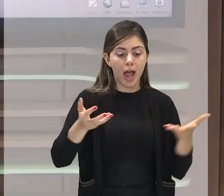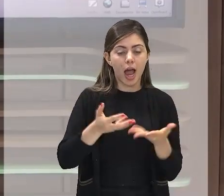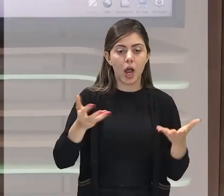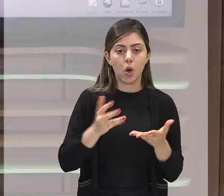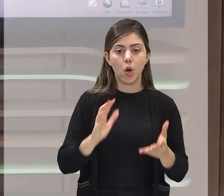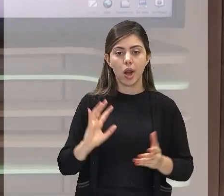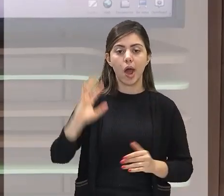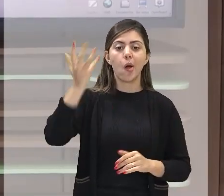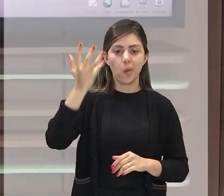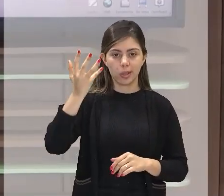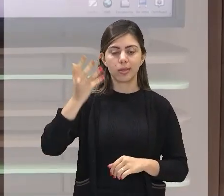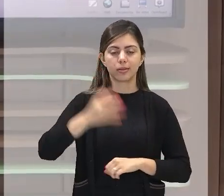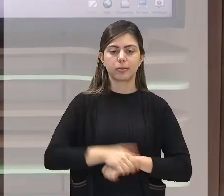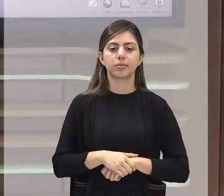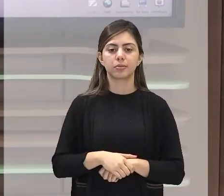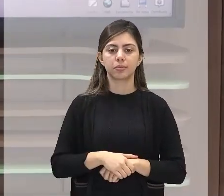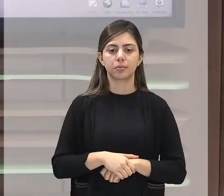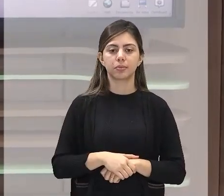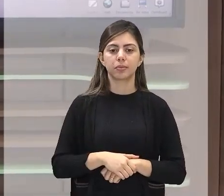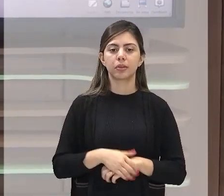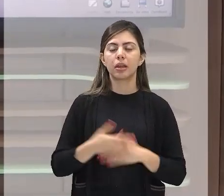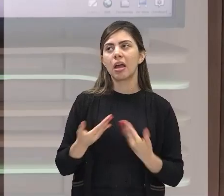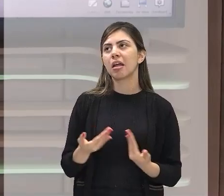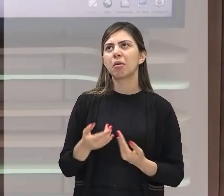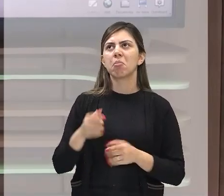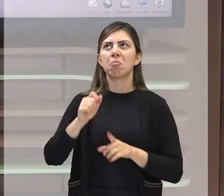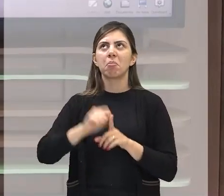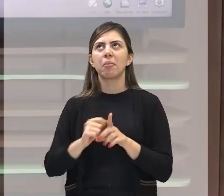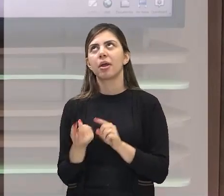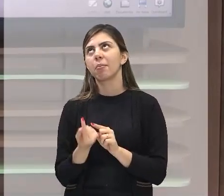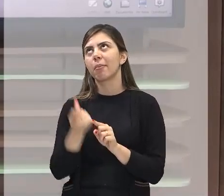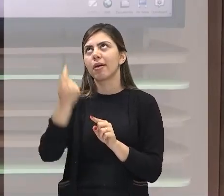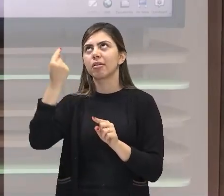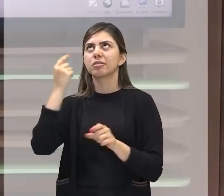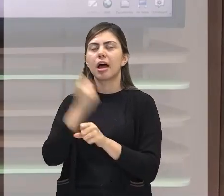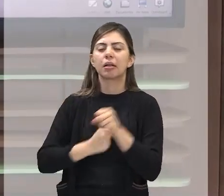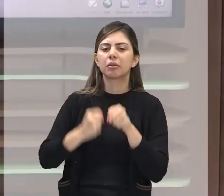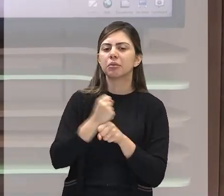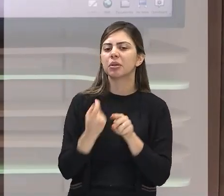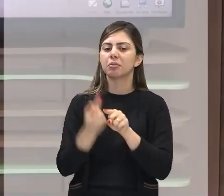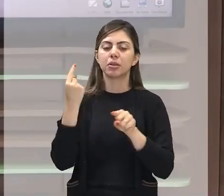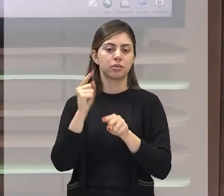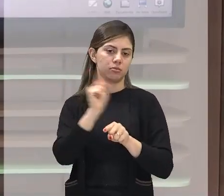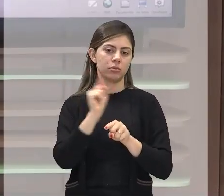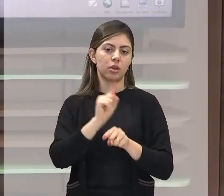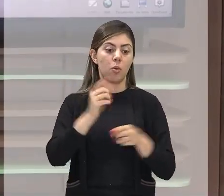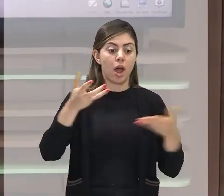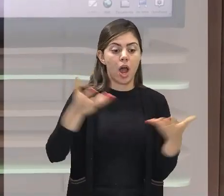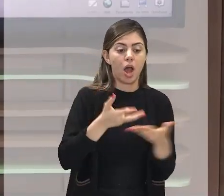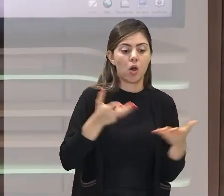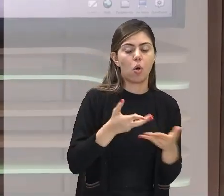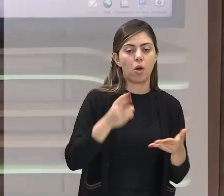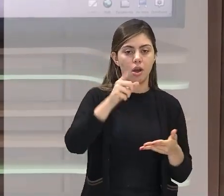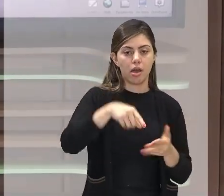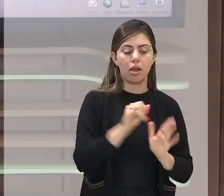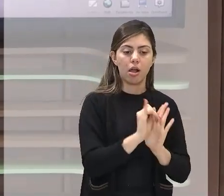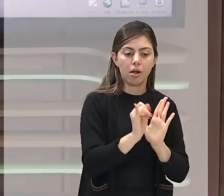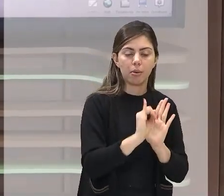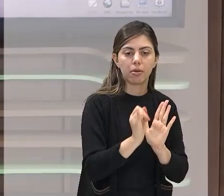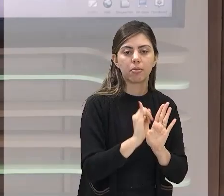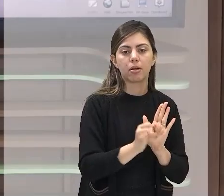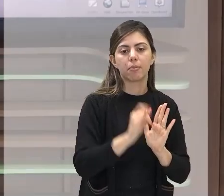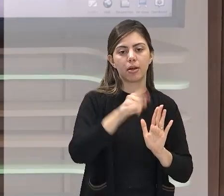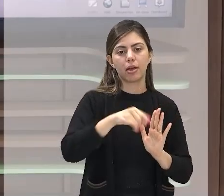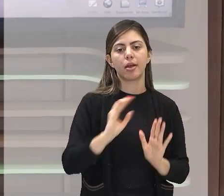agora, nesse momento. Não no mês passado, não no ano atrasado, não, agora. A notícia, ela traz fatos do agora,